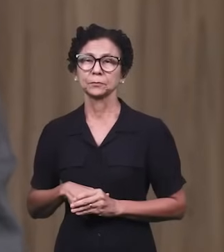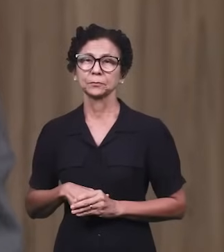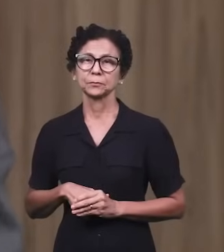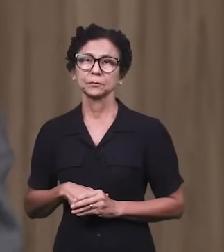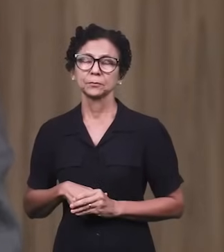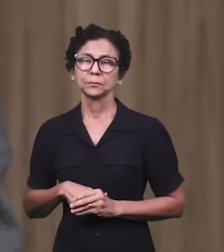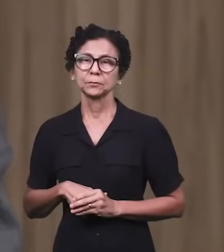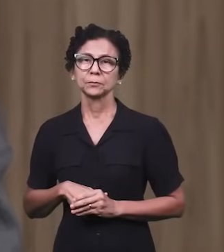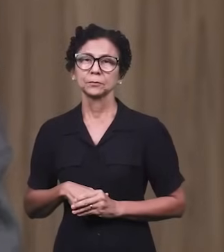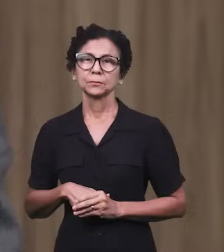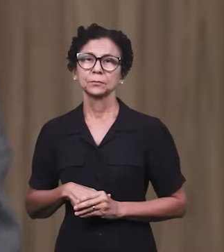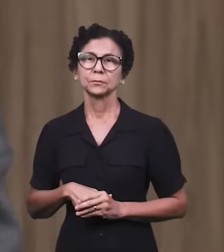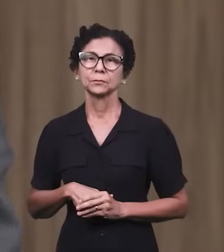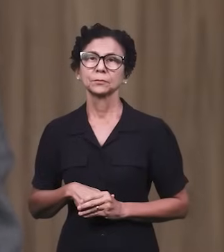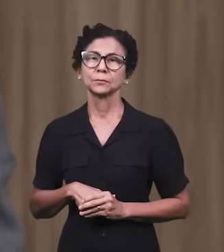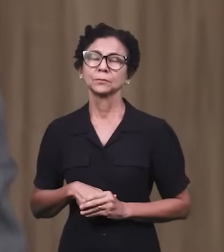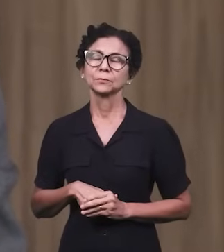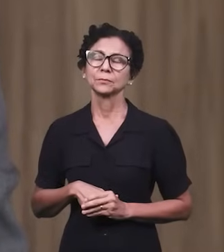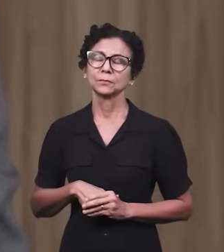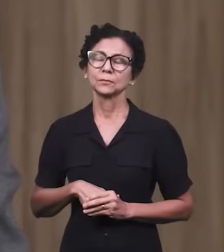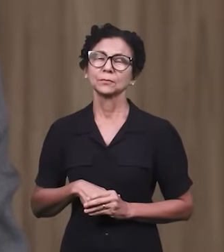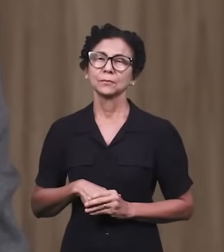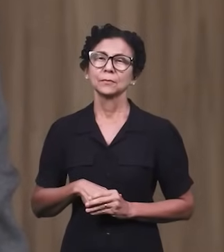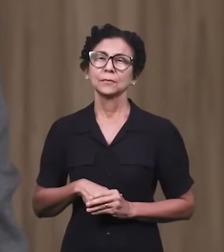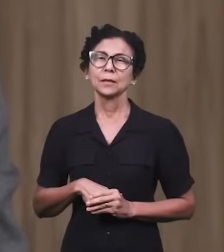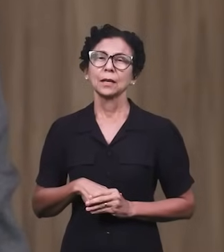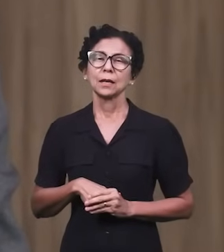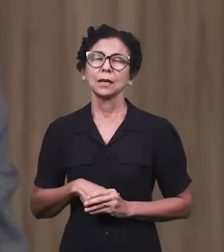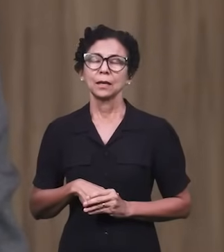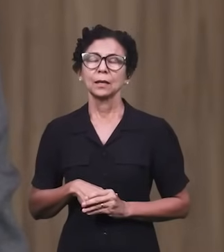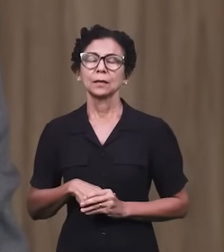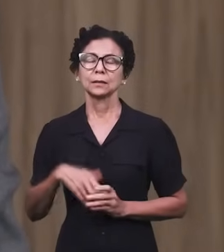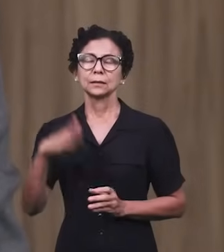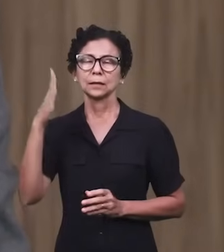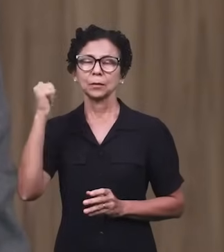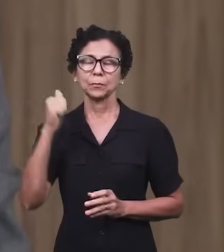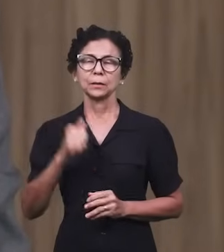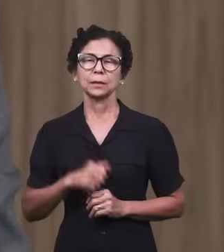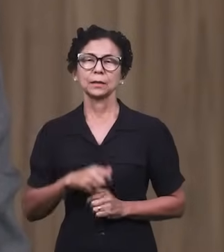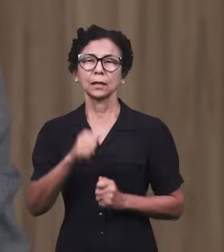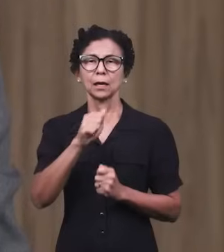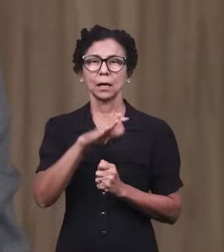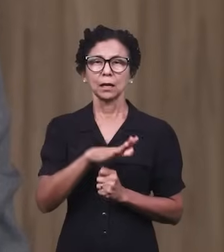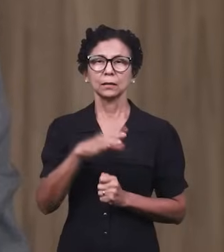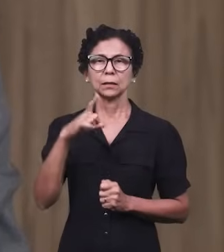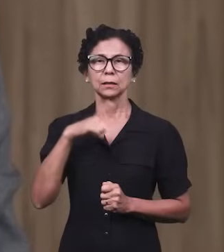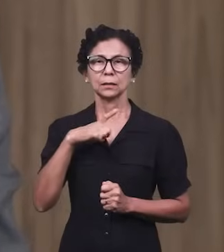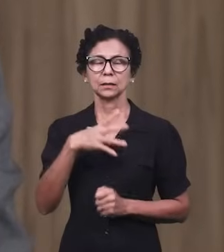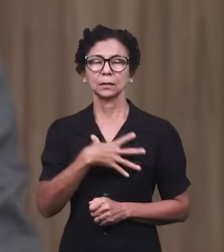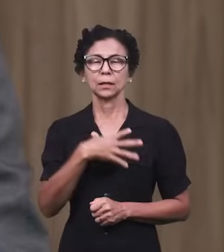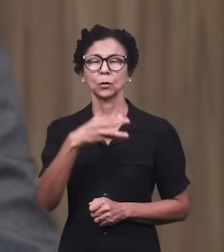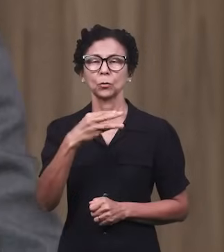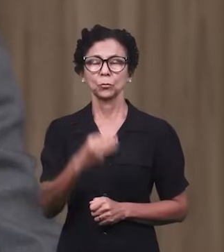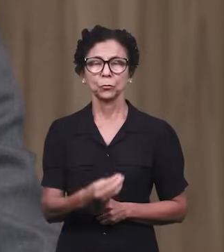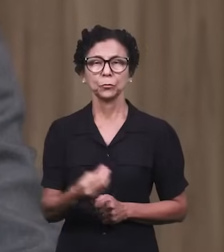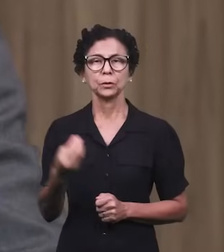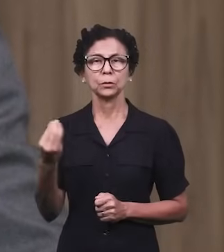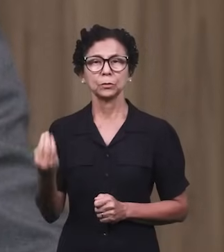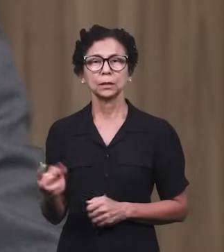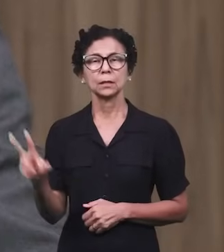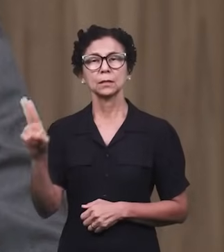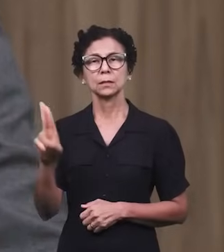que seria profeta, que seria sacerdote, que seria juiz, né? Então,